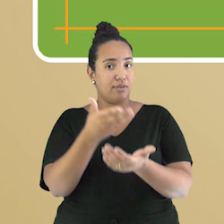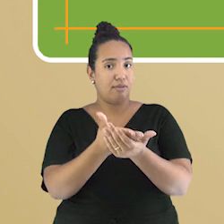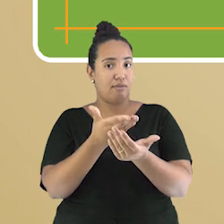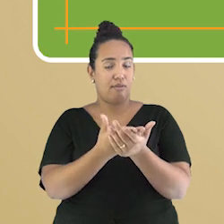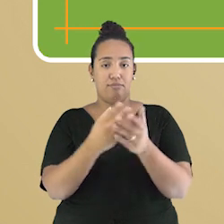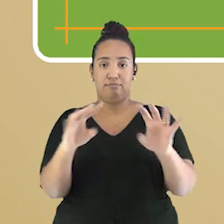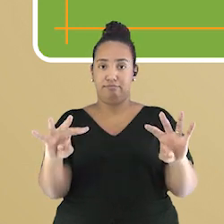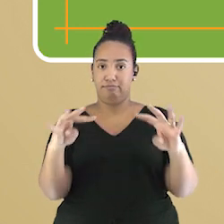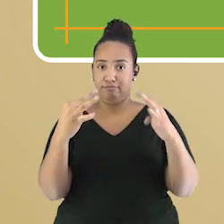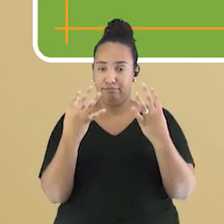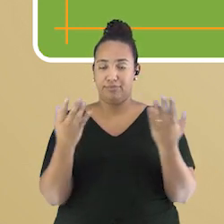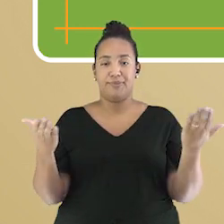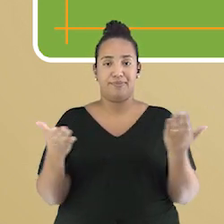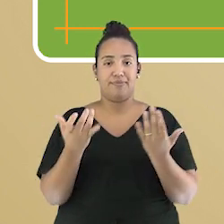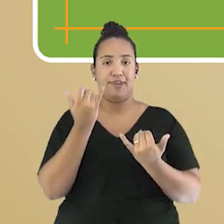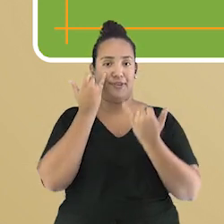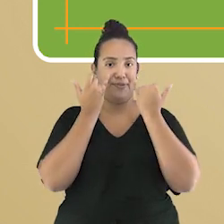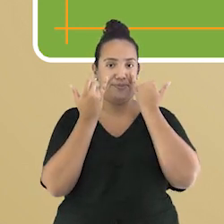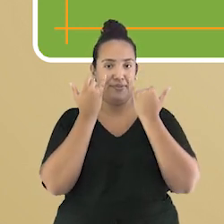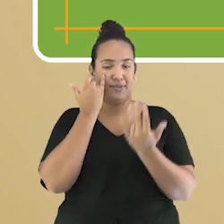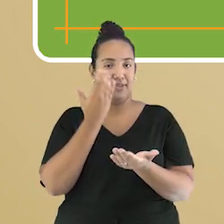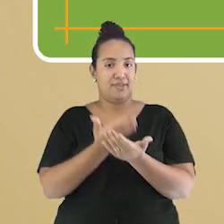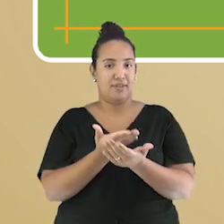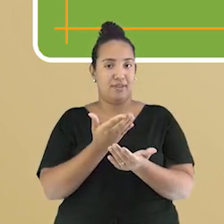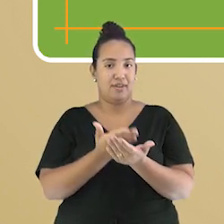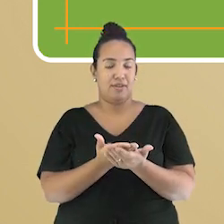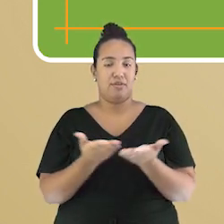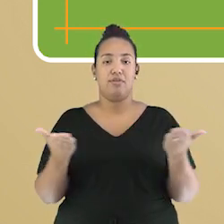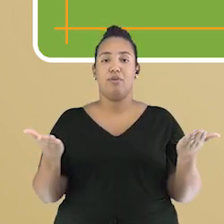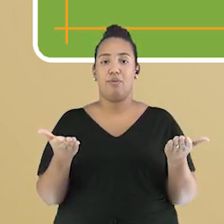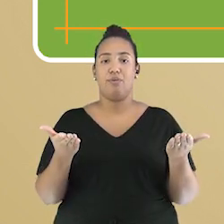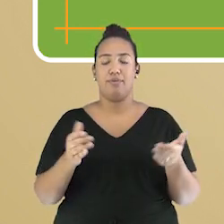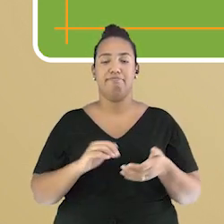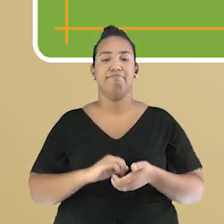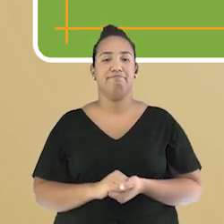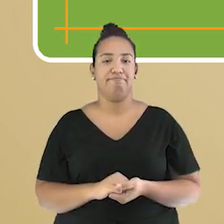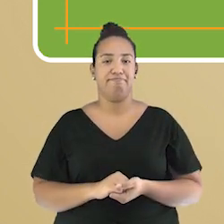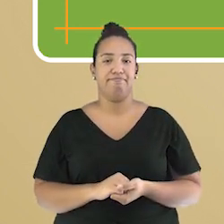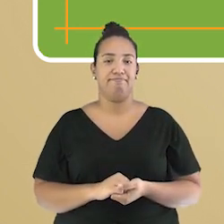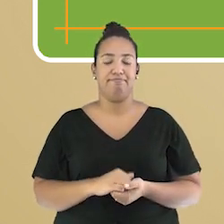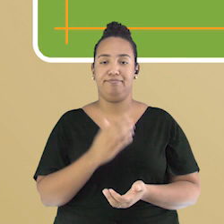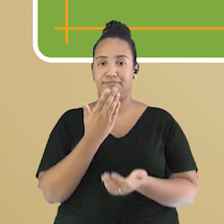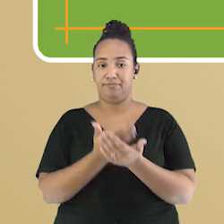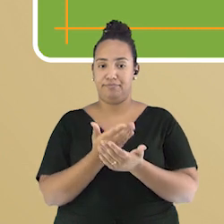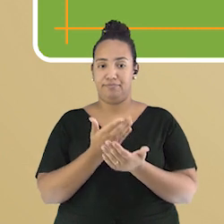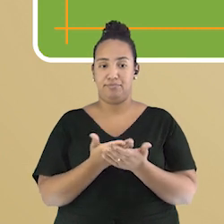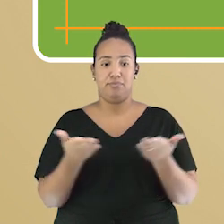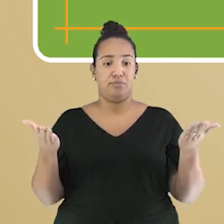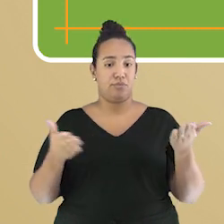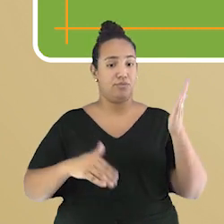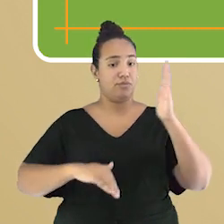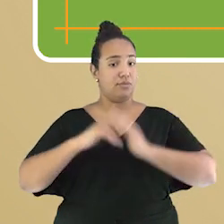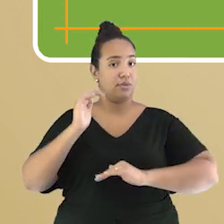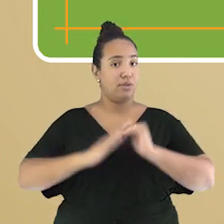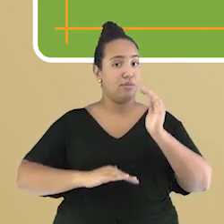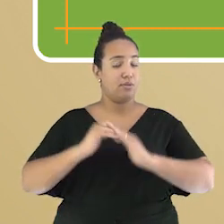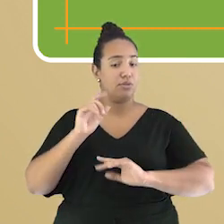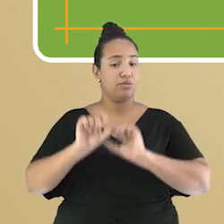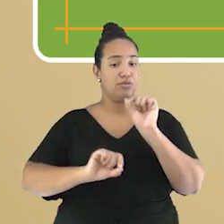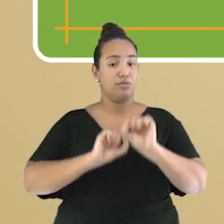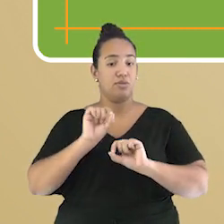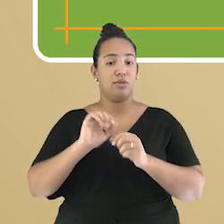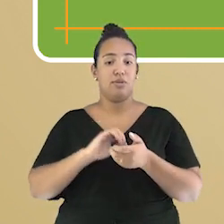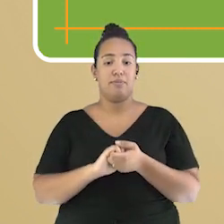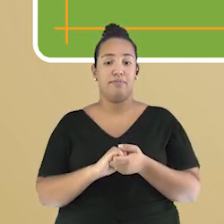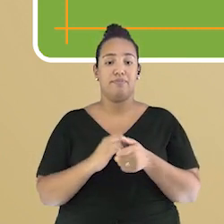nos acompanha, as informações desta aula são as seguintes. Para a aula de hoje, a nossa habilidade